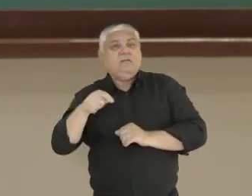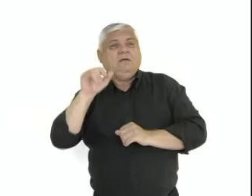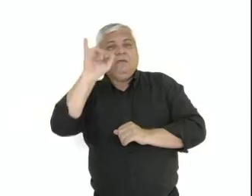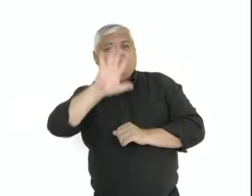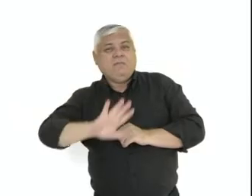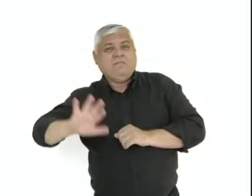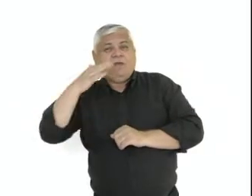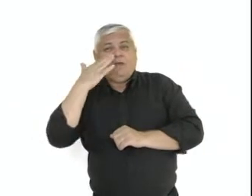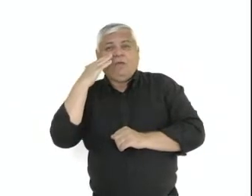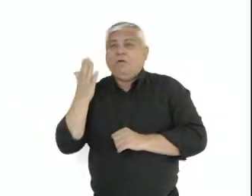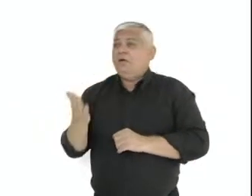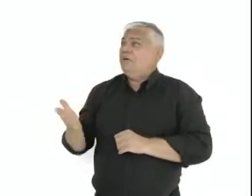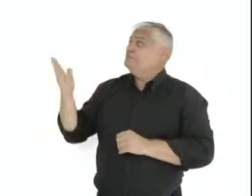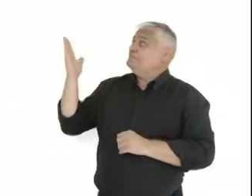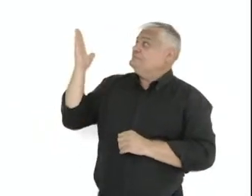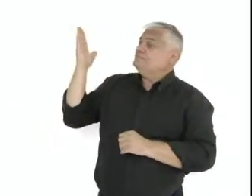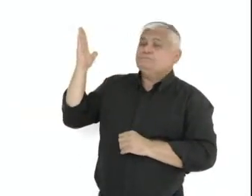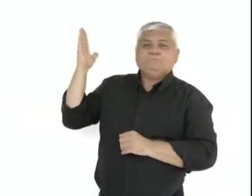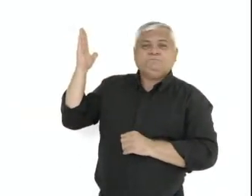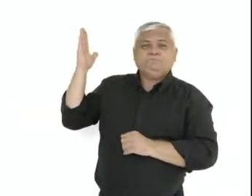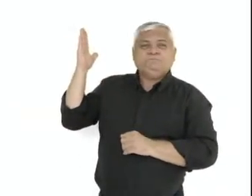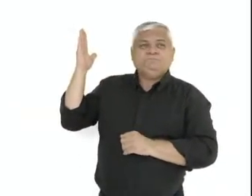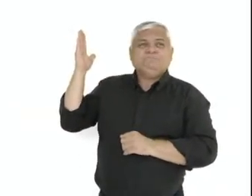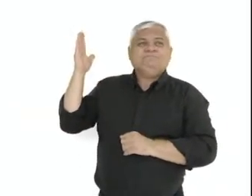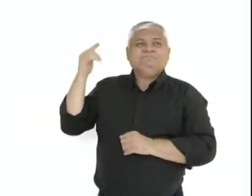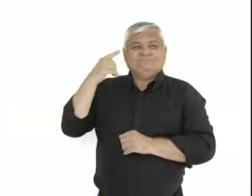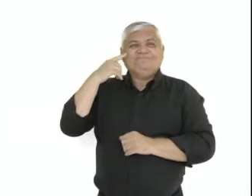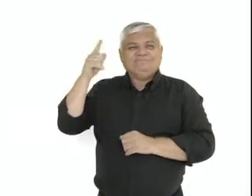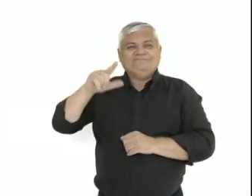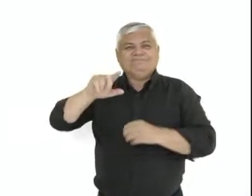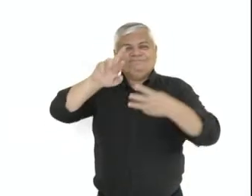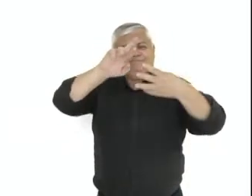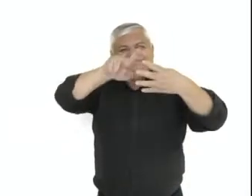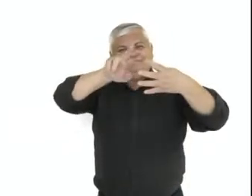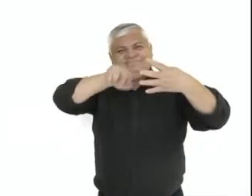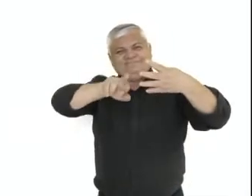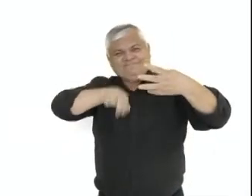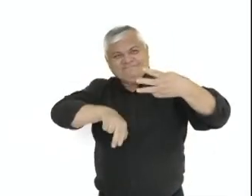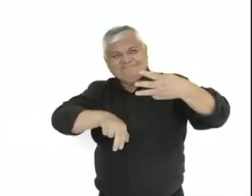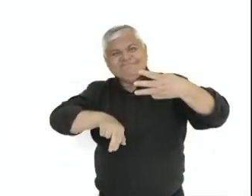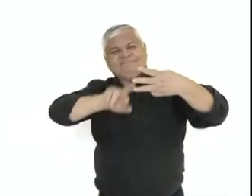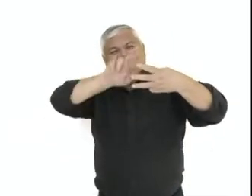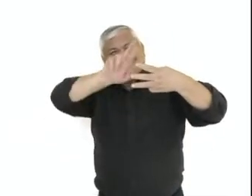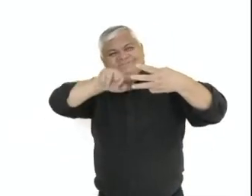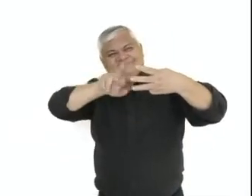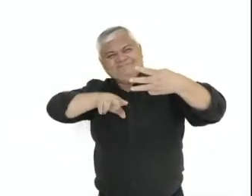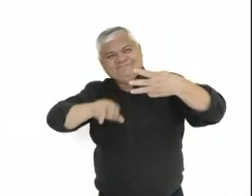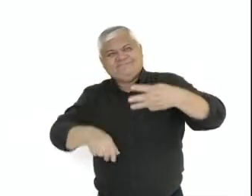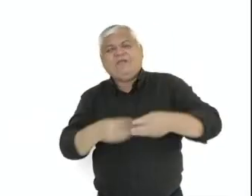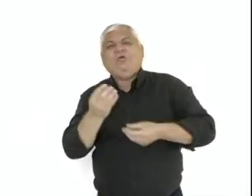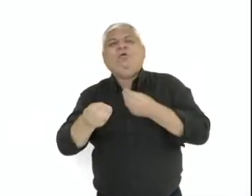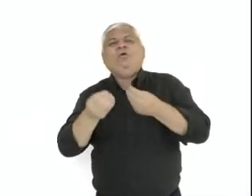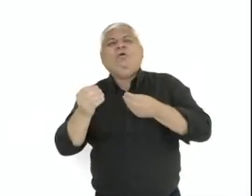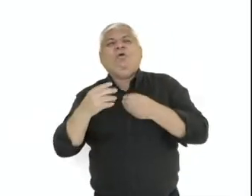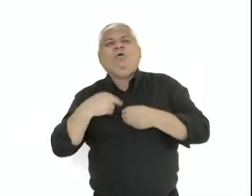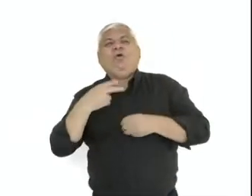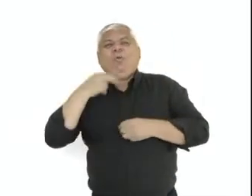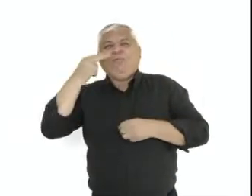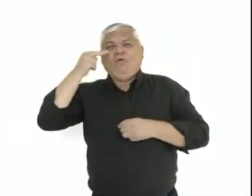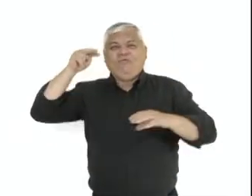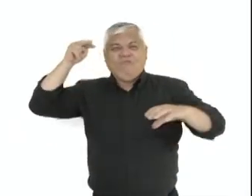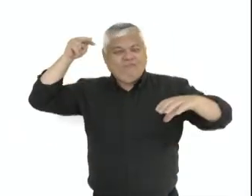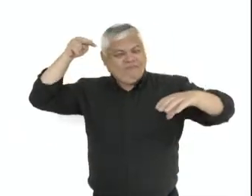lado direito da sua tela mostra, que são esses diferentes níveis, ou seja, de que forma a gente pode estar